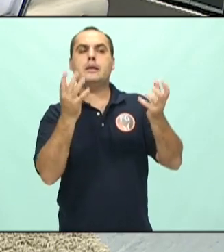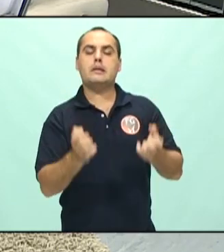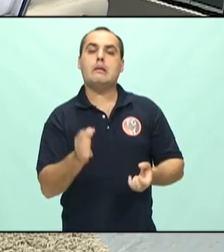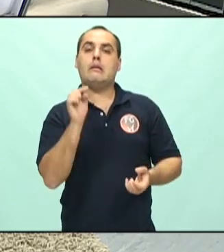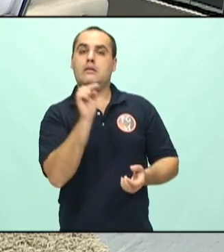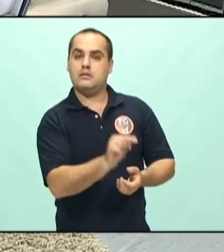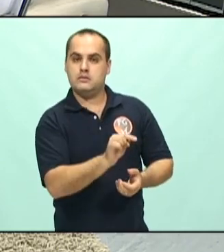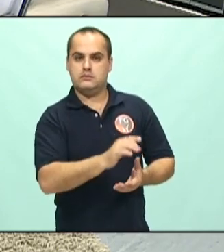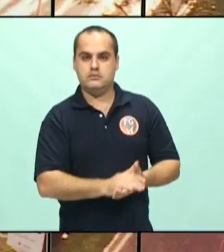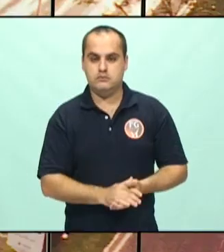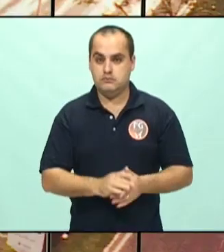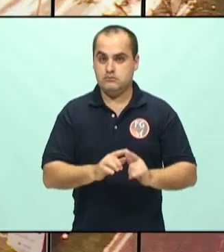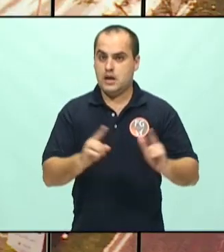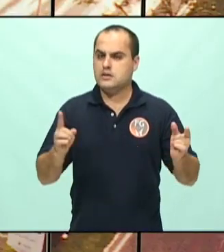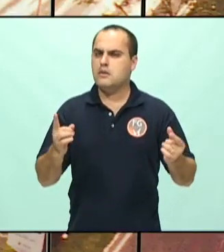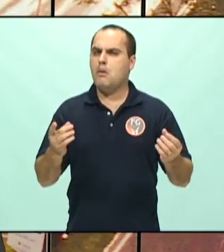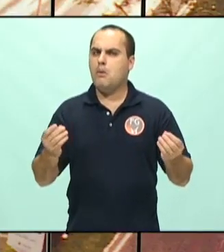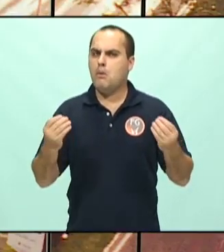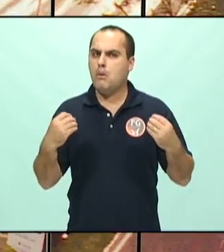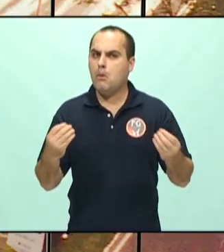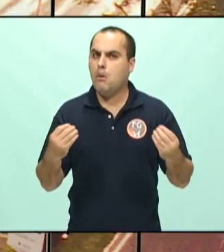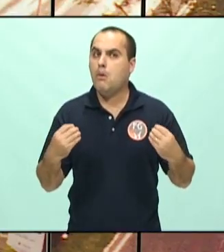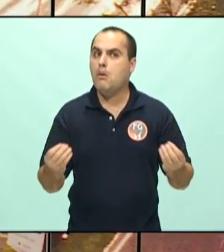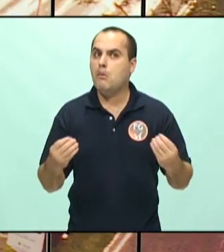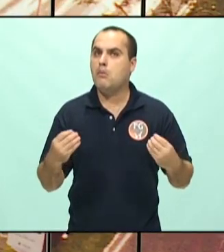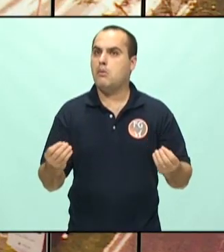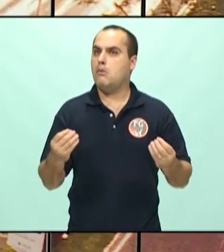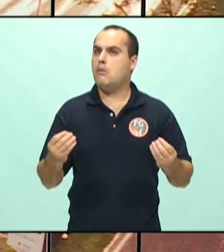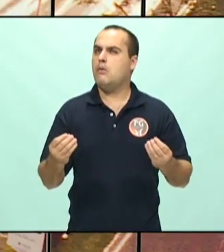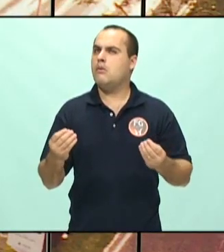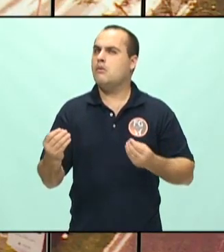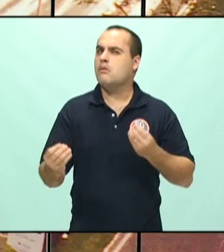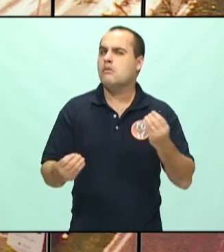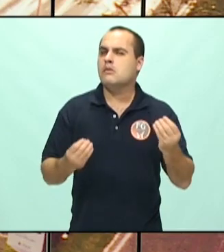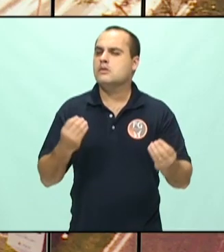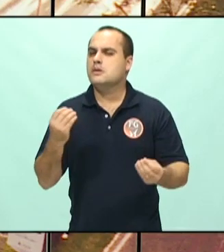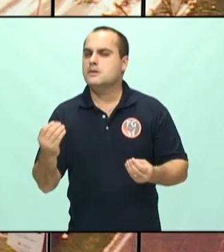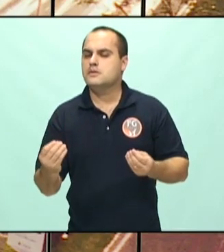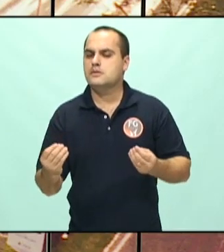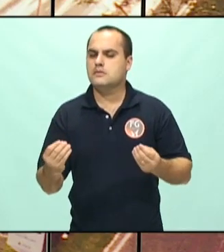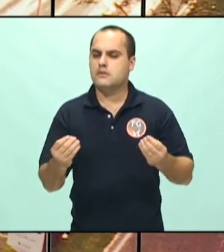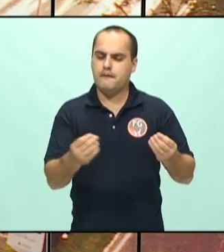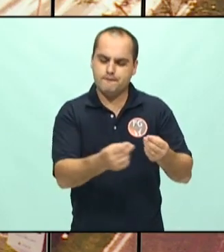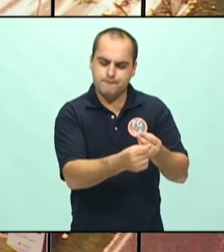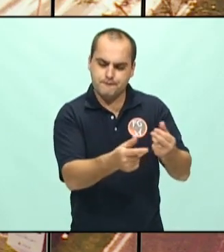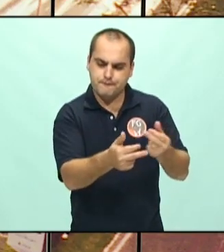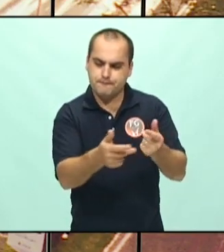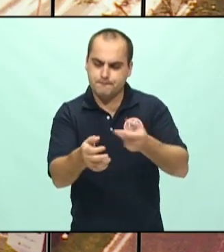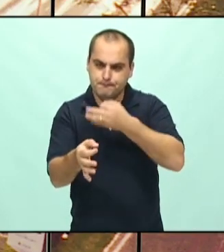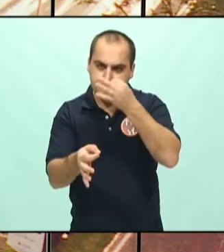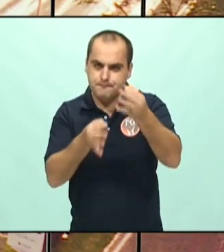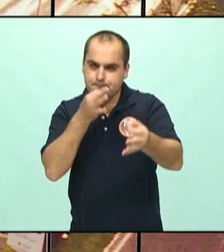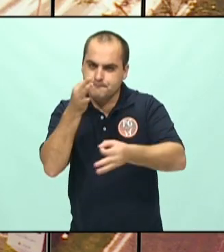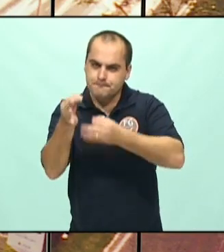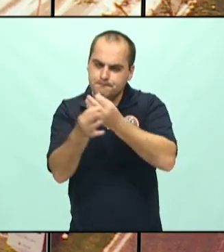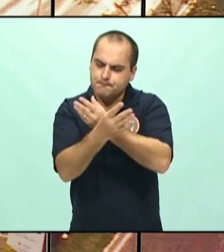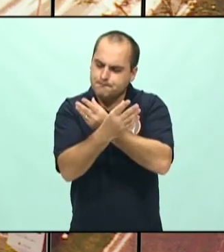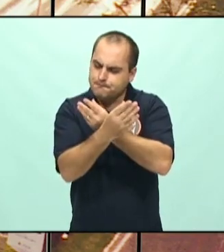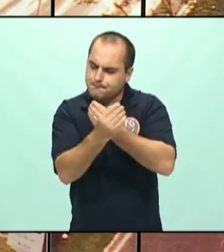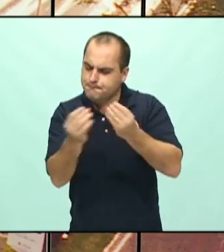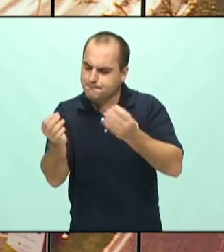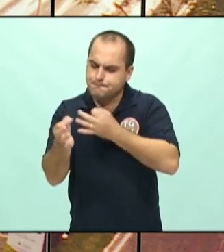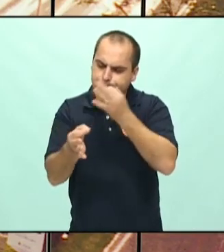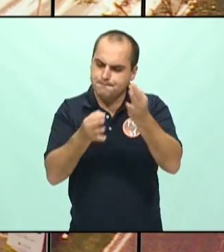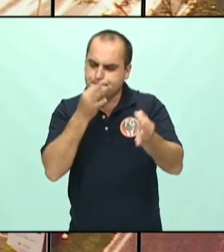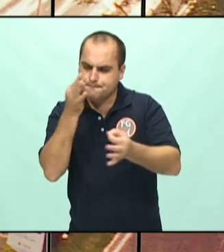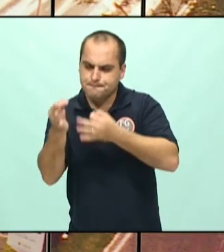como por exemplo são variadas essas opiniões são muitas dessas opiniões